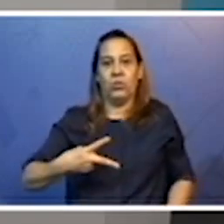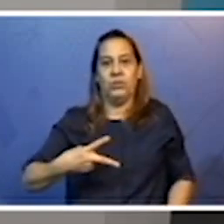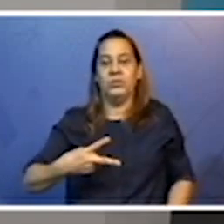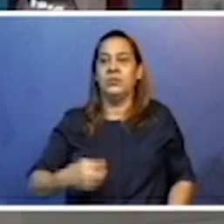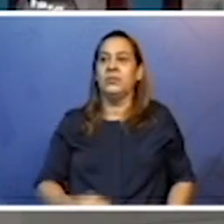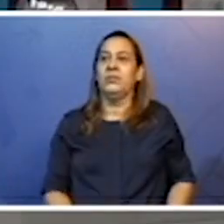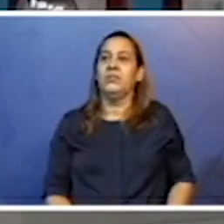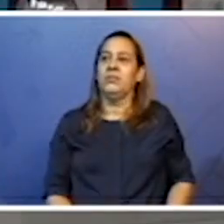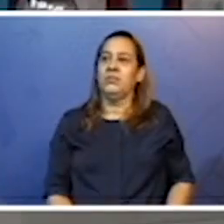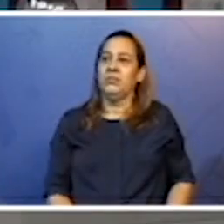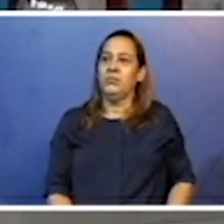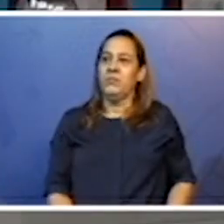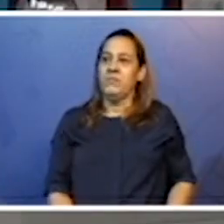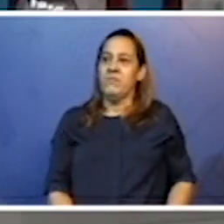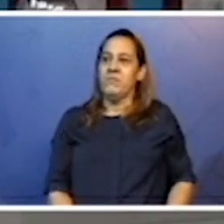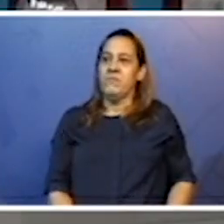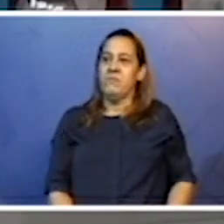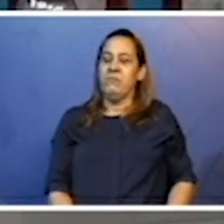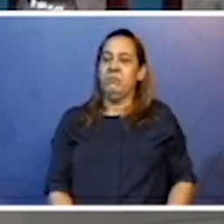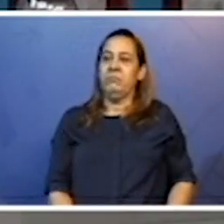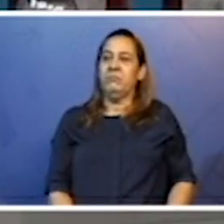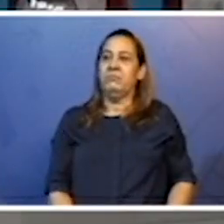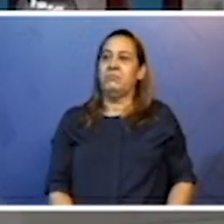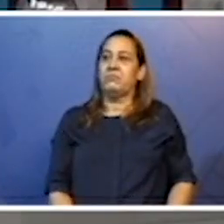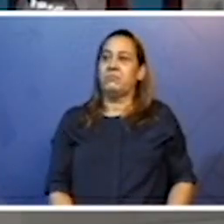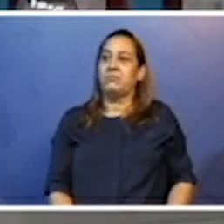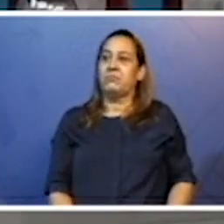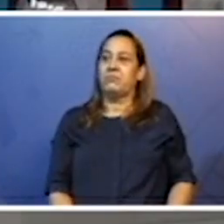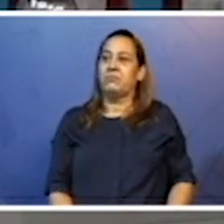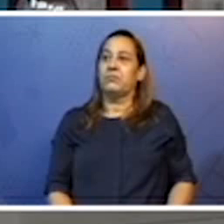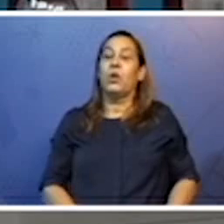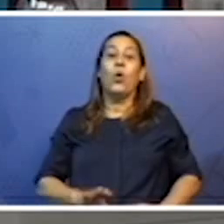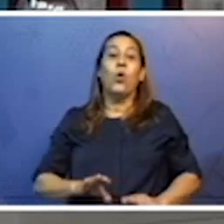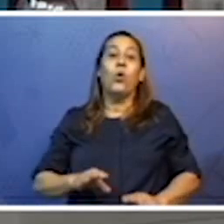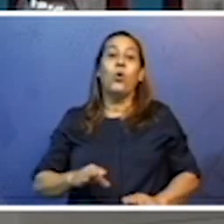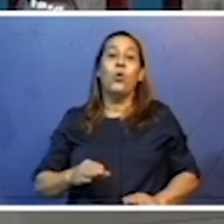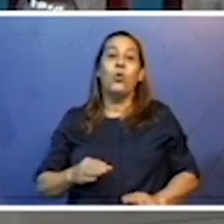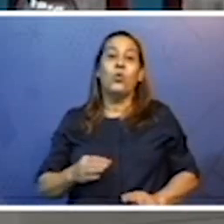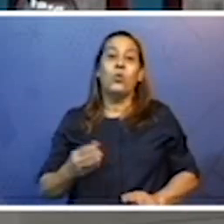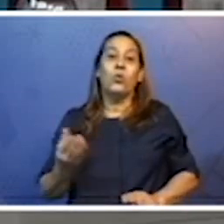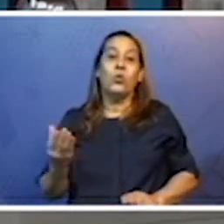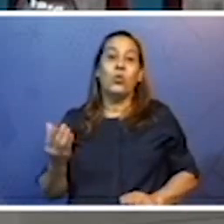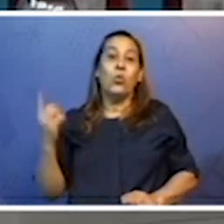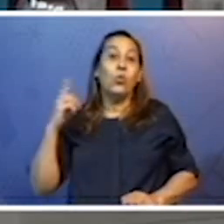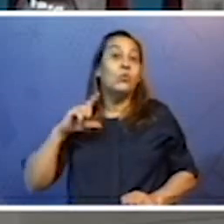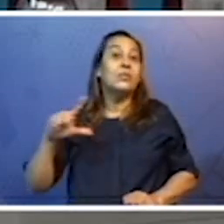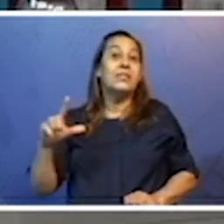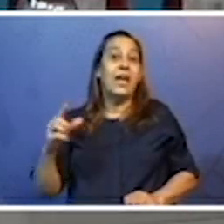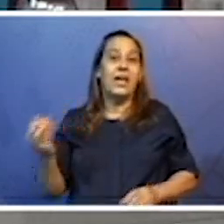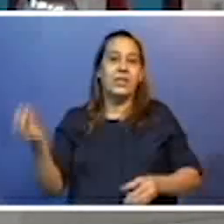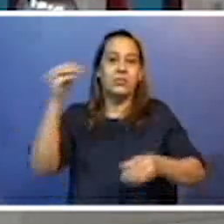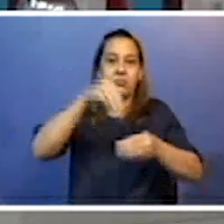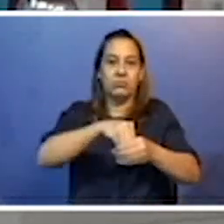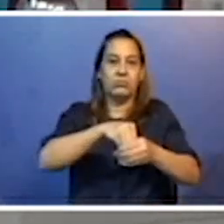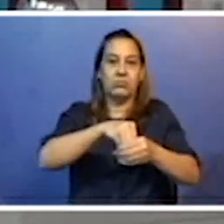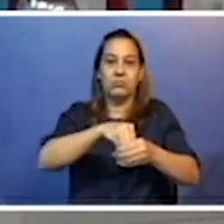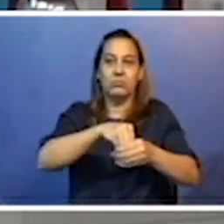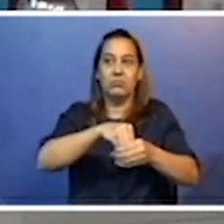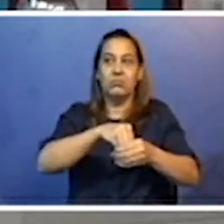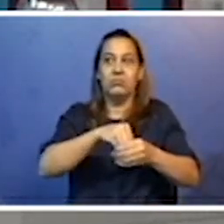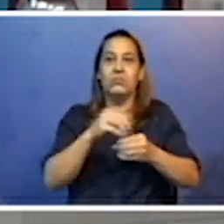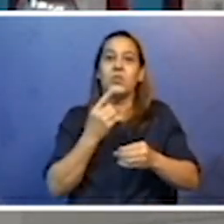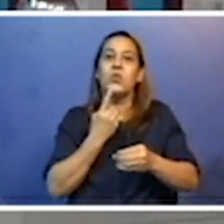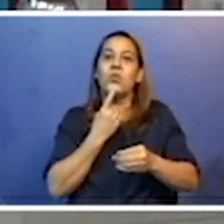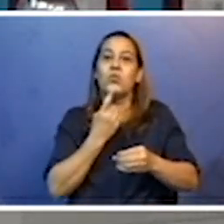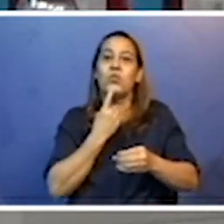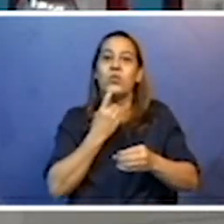aqui. Olha. Este aqui. Quantas vezes vocês acham que